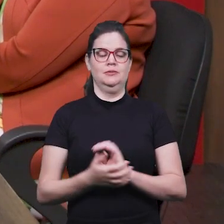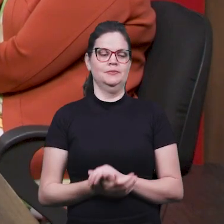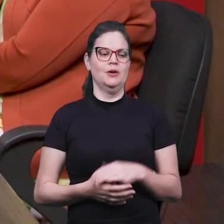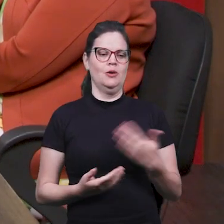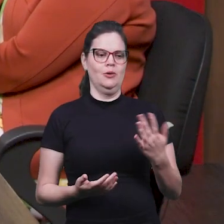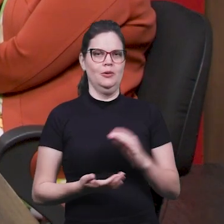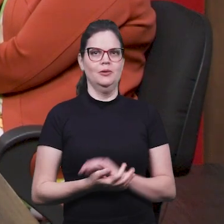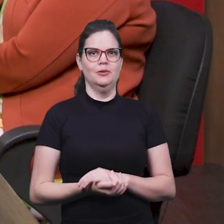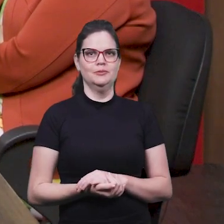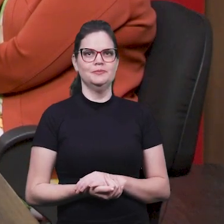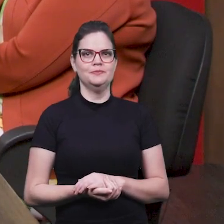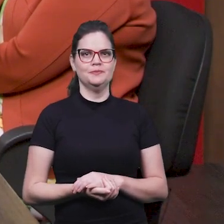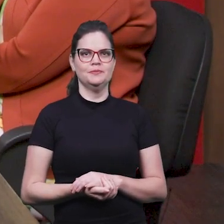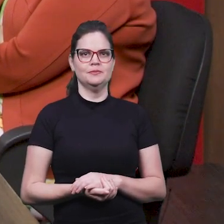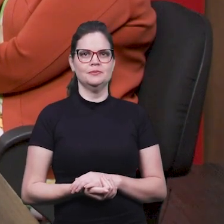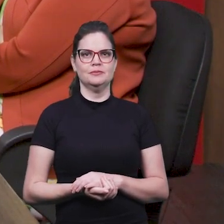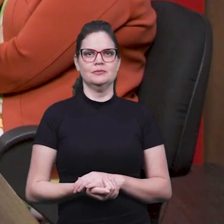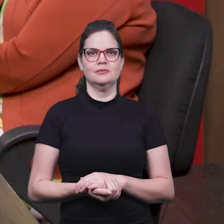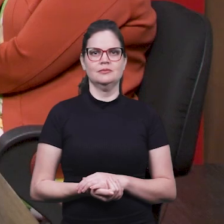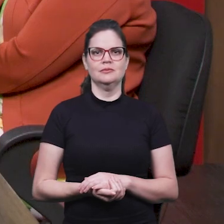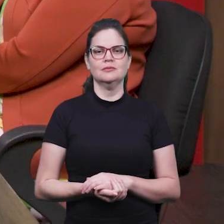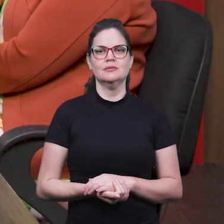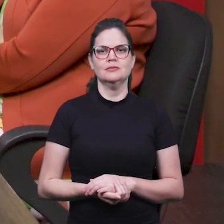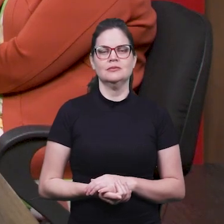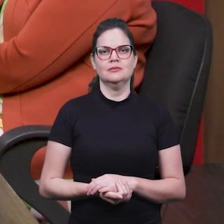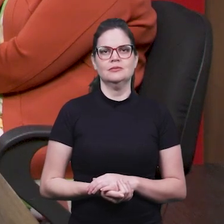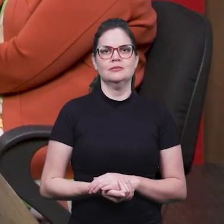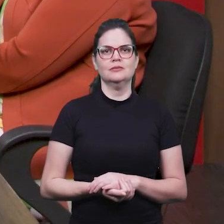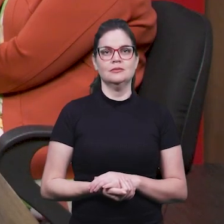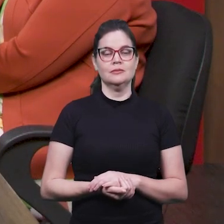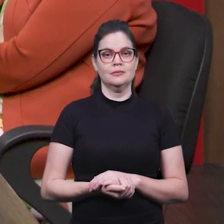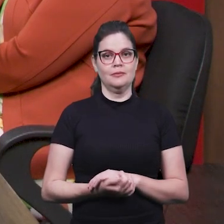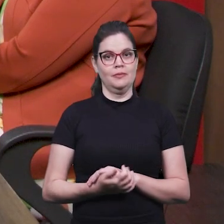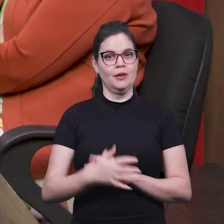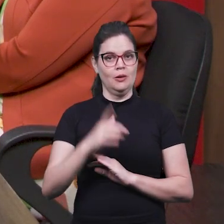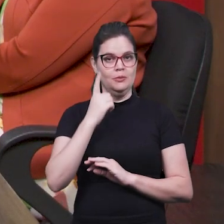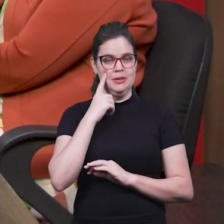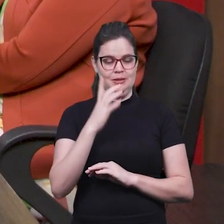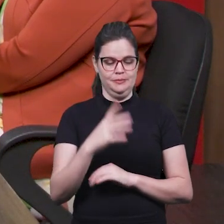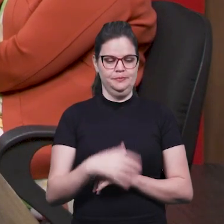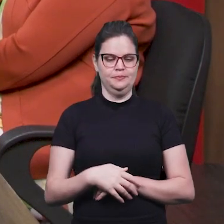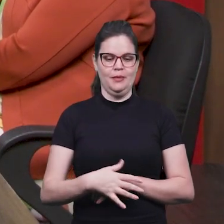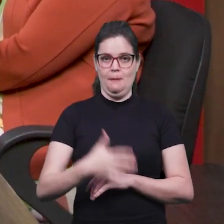só. A minha geração, quer dizer,